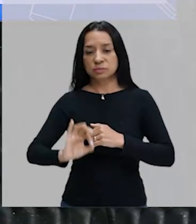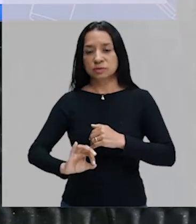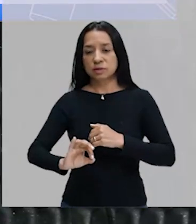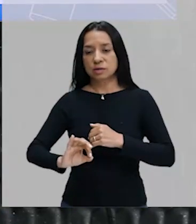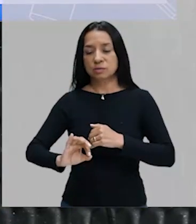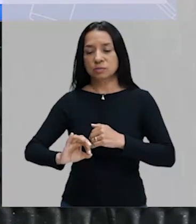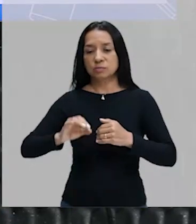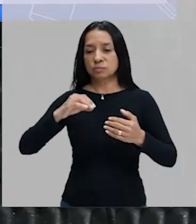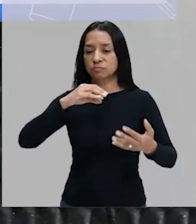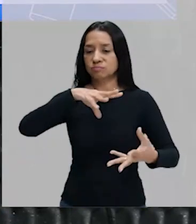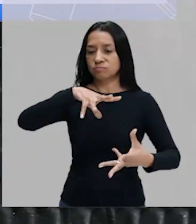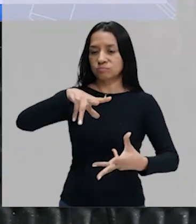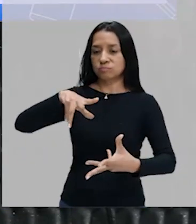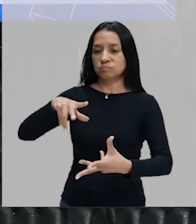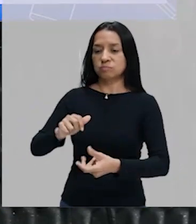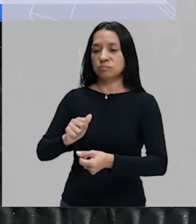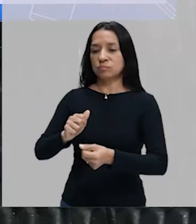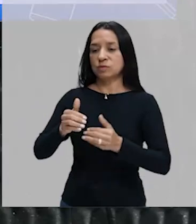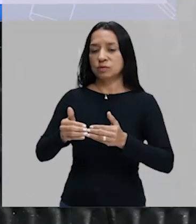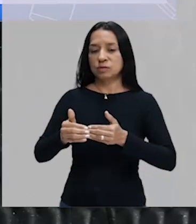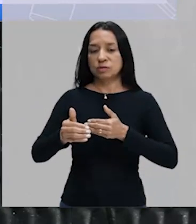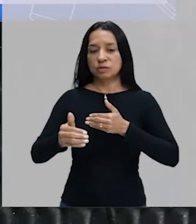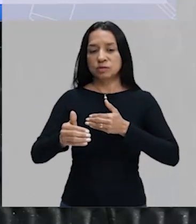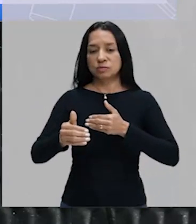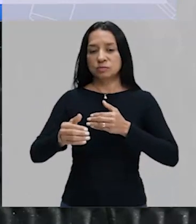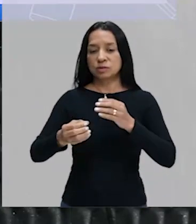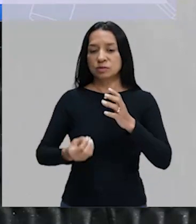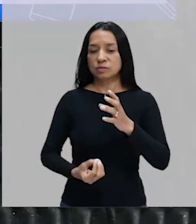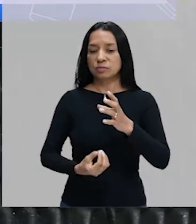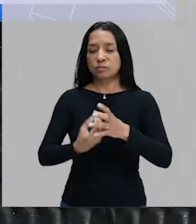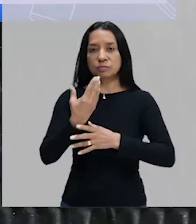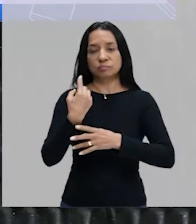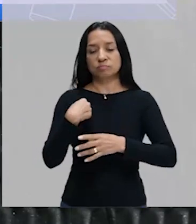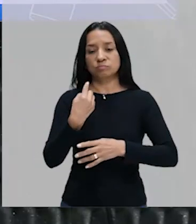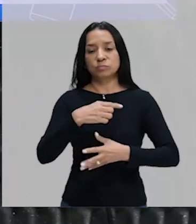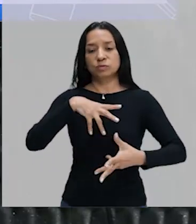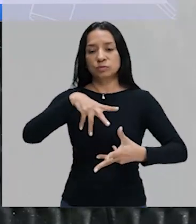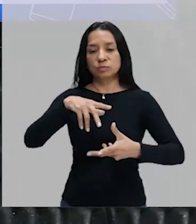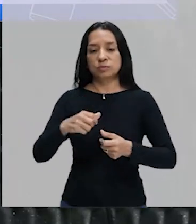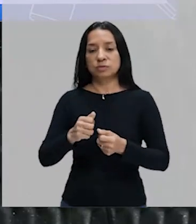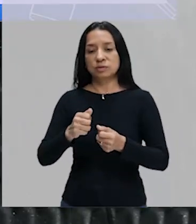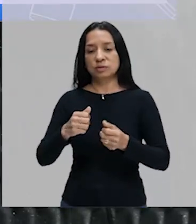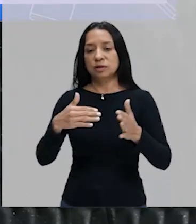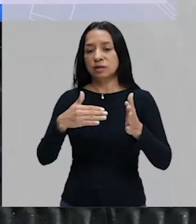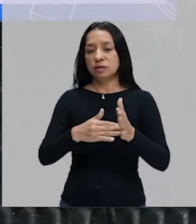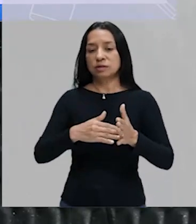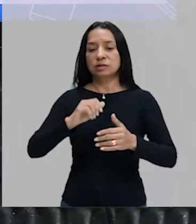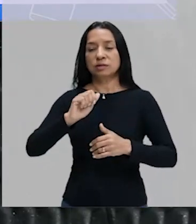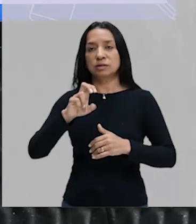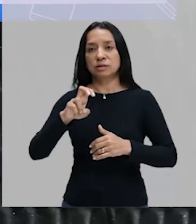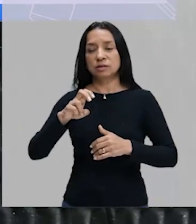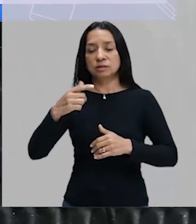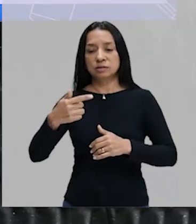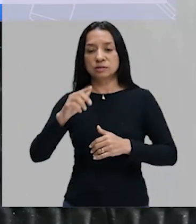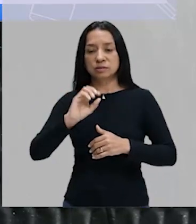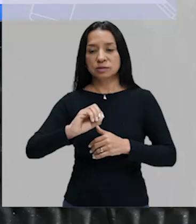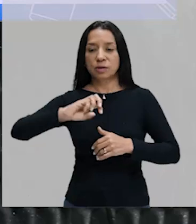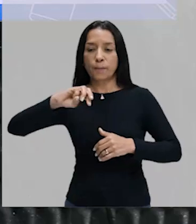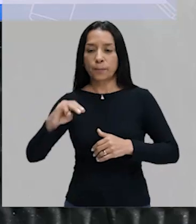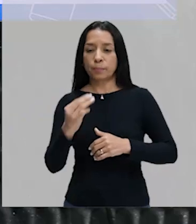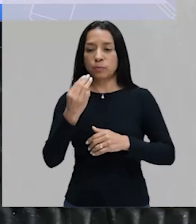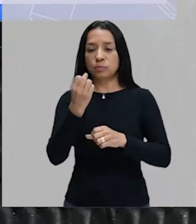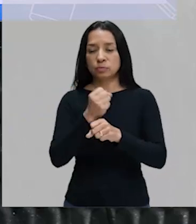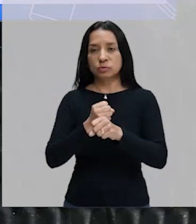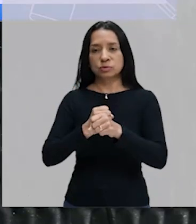até 570 milhões de anos atrás. Acredita-se que foi nessa era que provavelmente teria